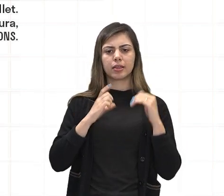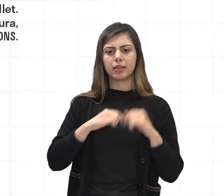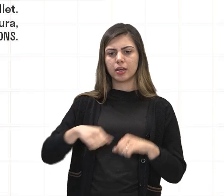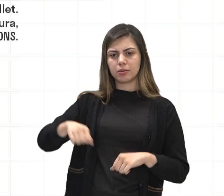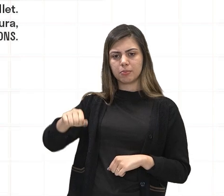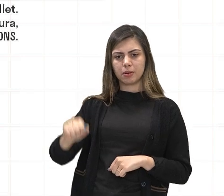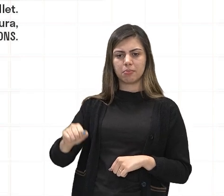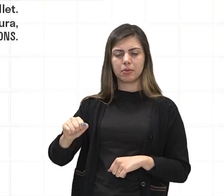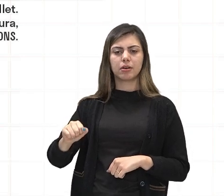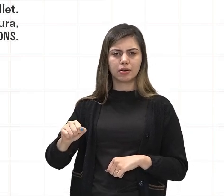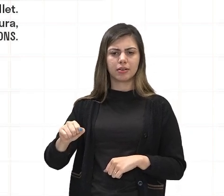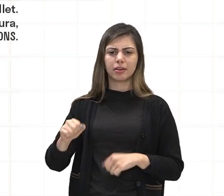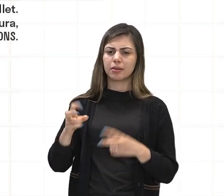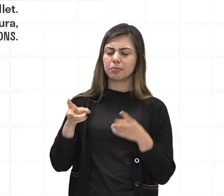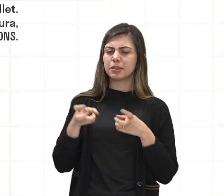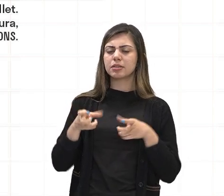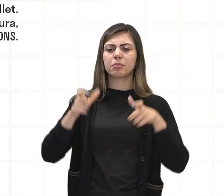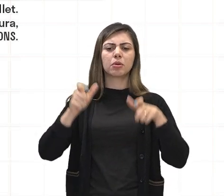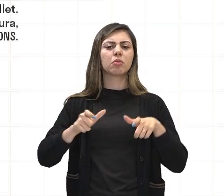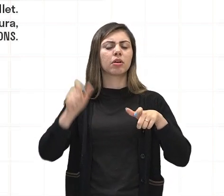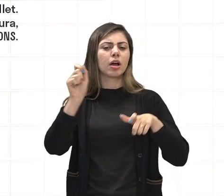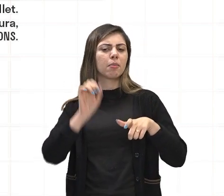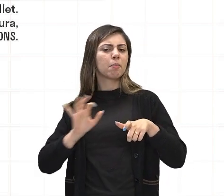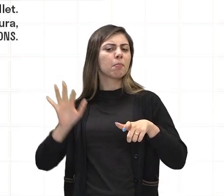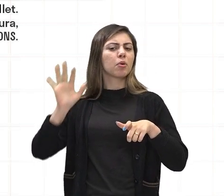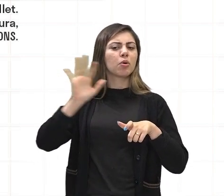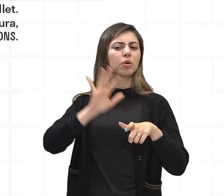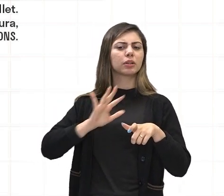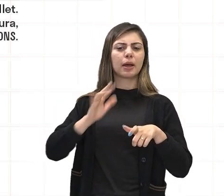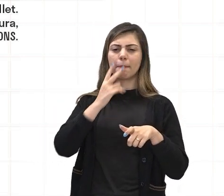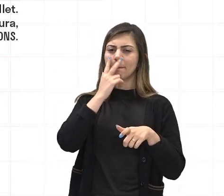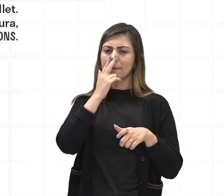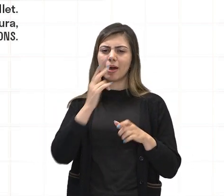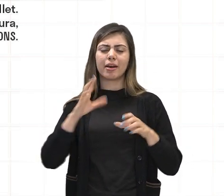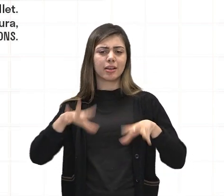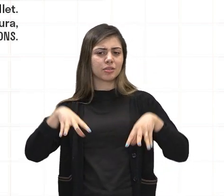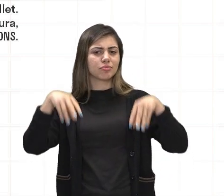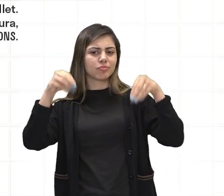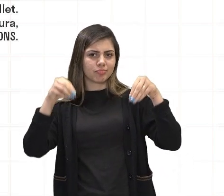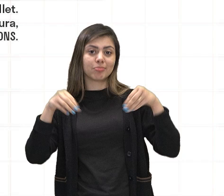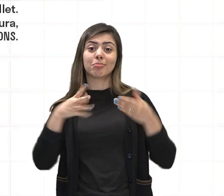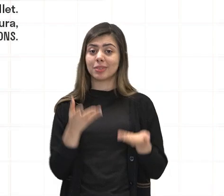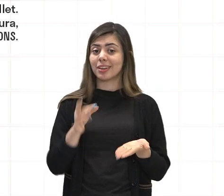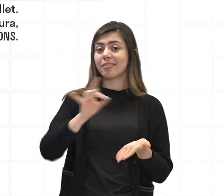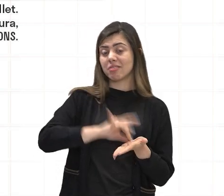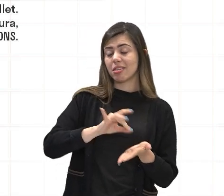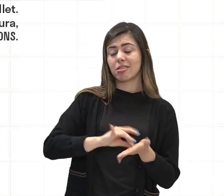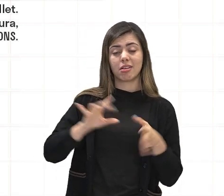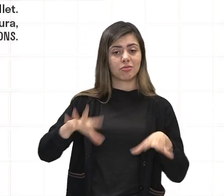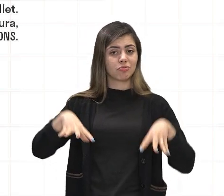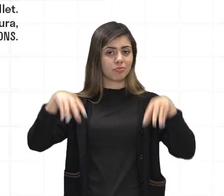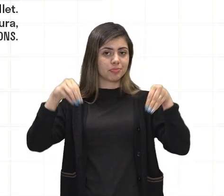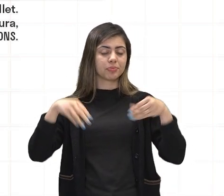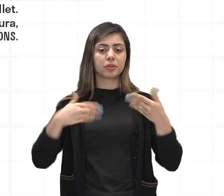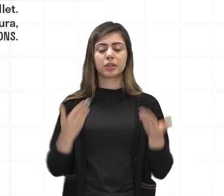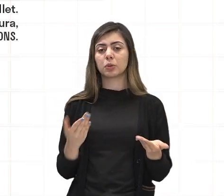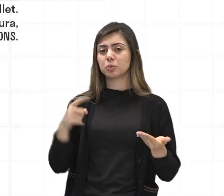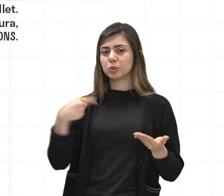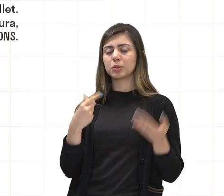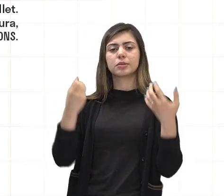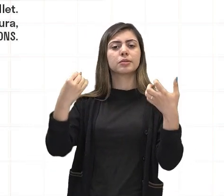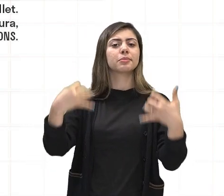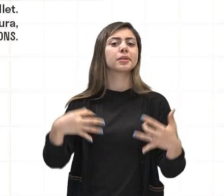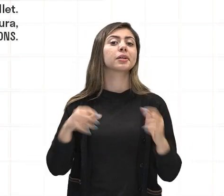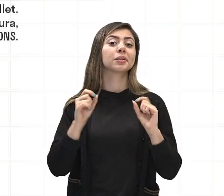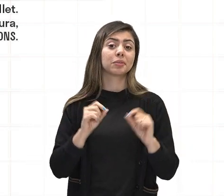em um lugar, um ambiente ali que parece um ambiente de castelo, que de fato é um ambiente de castelo. Então nós estamos falando aí